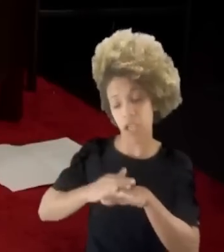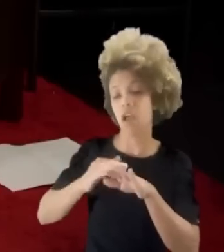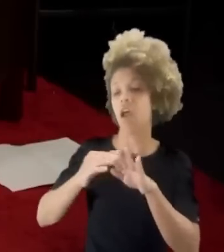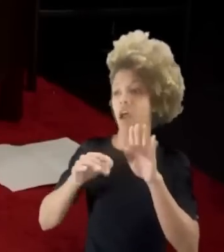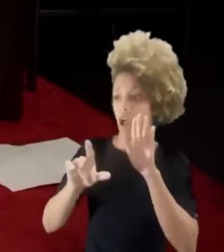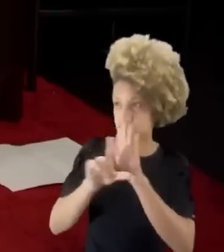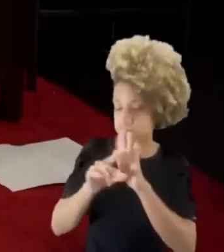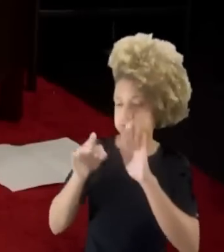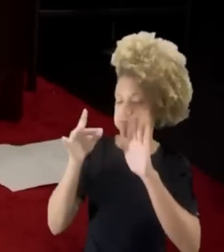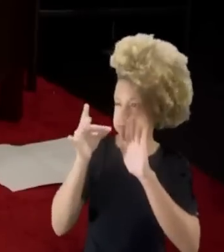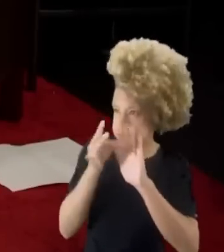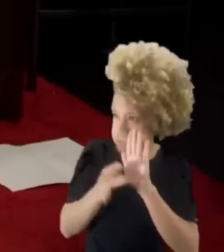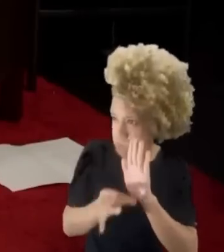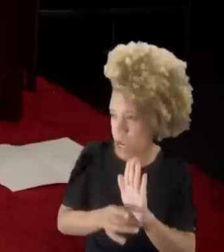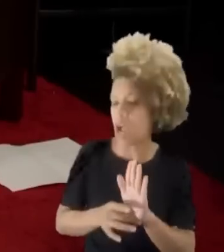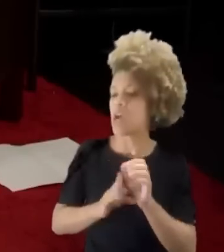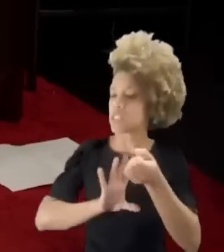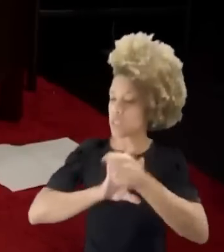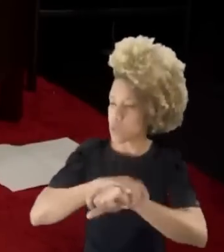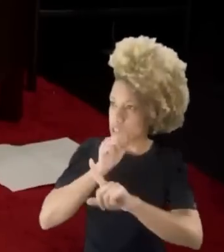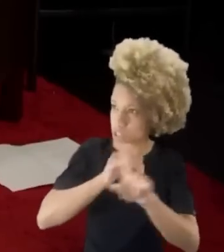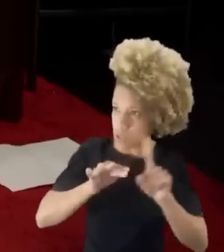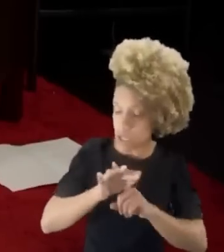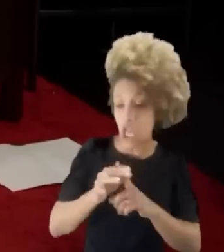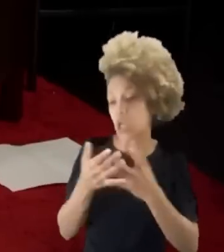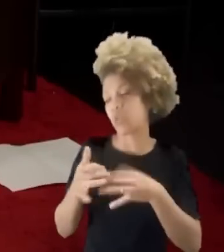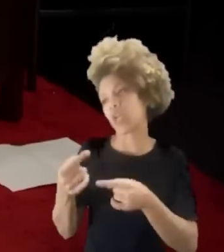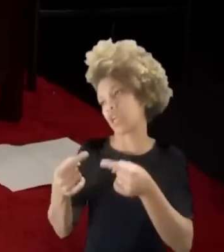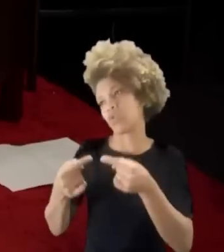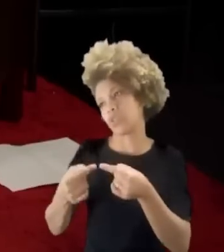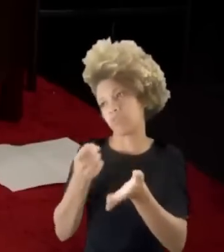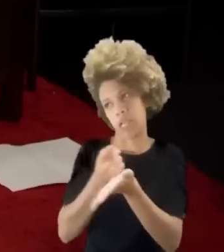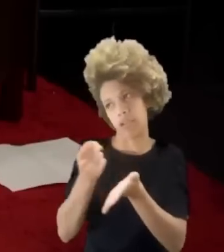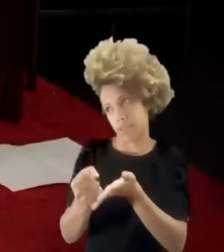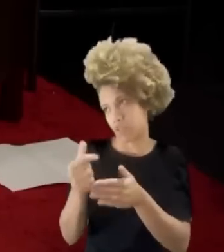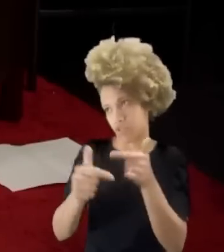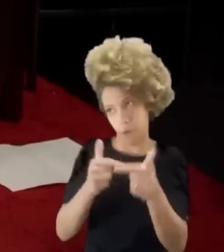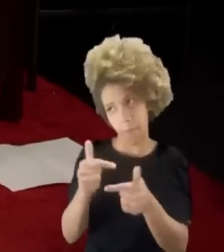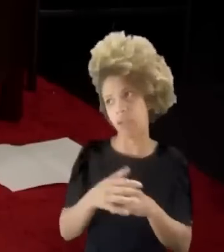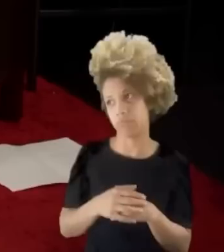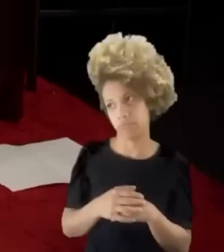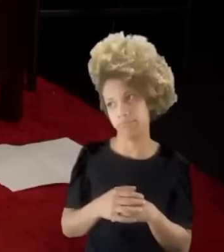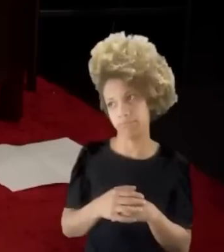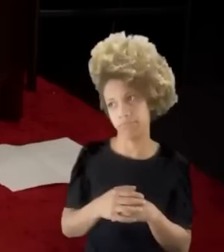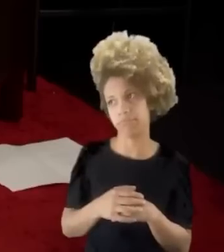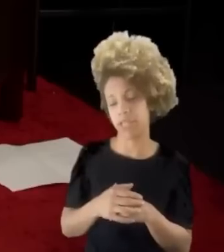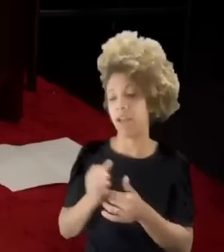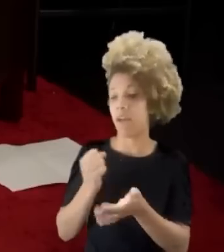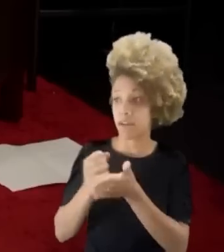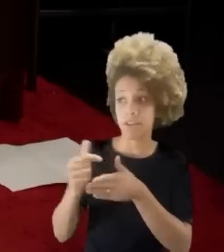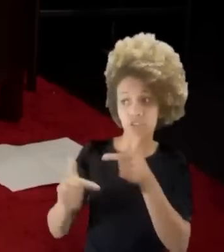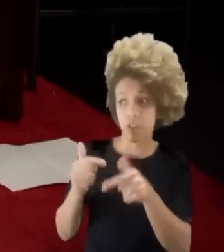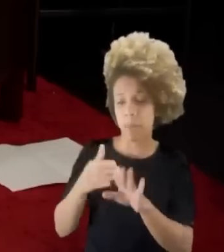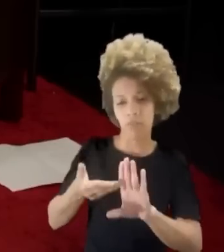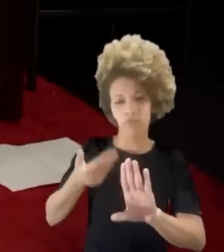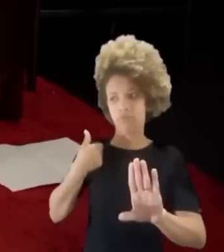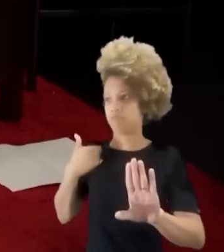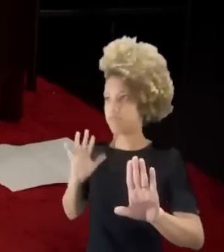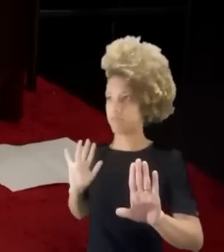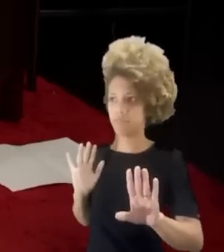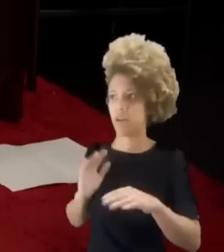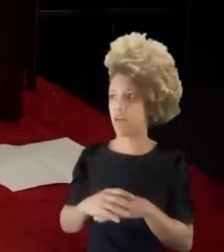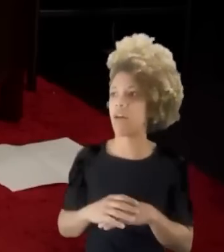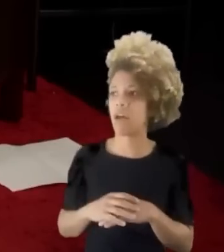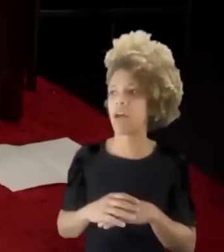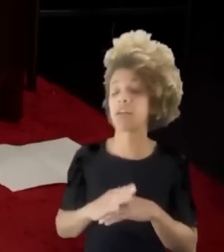de fazer a regulamentação pelos aplicativos pela Seguridade Social e não quer discutir carteira de trabalho tá ligado carteira de trabalho já tá